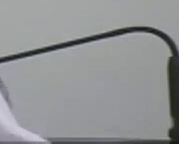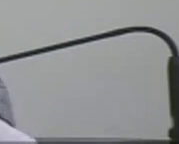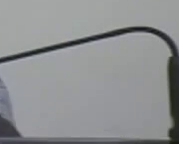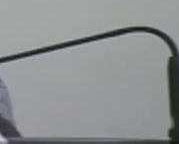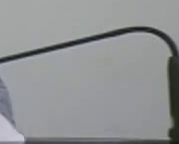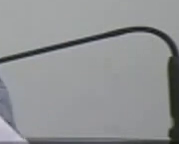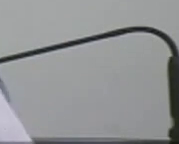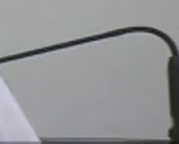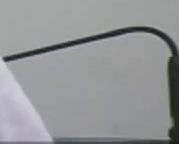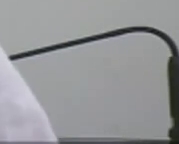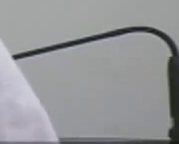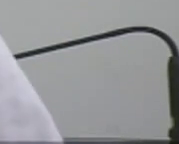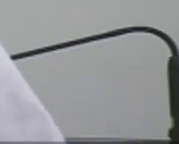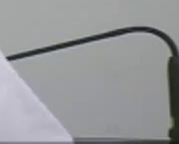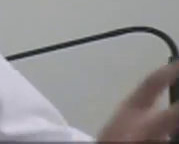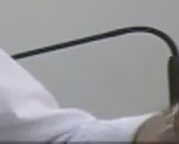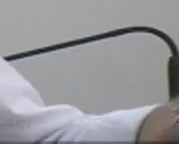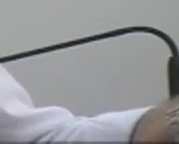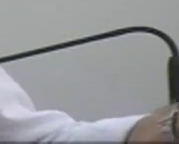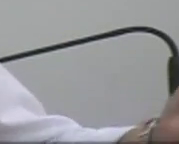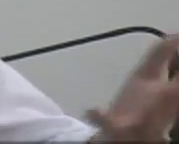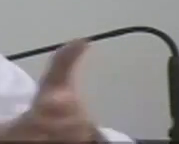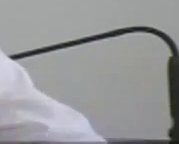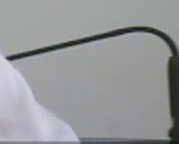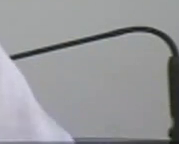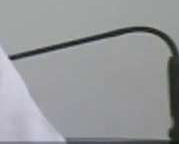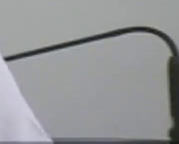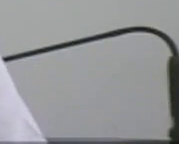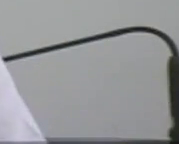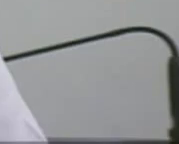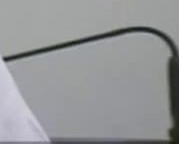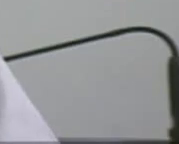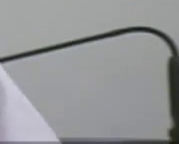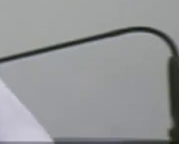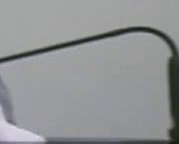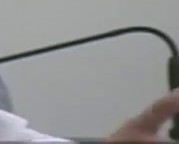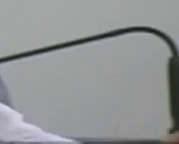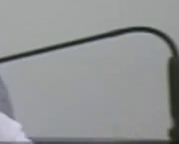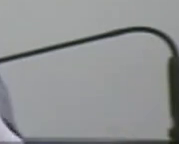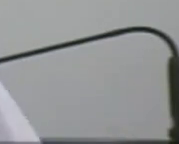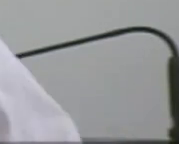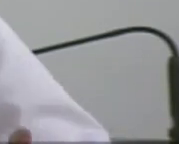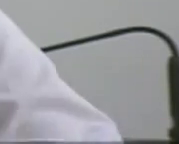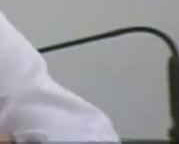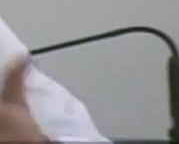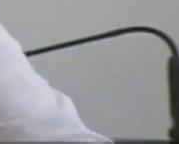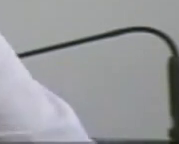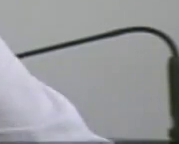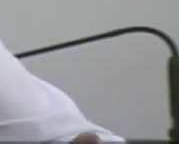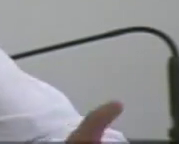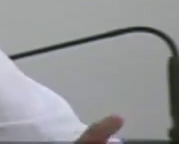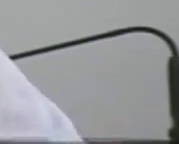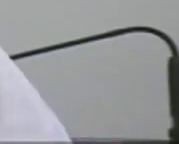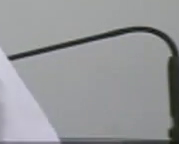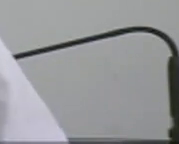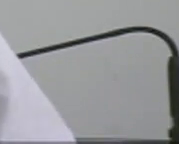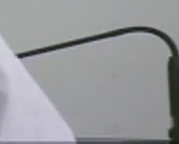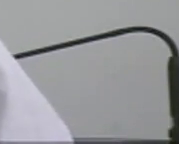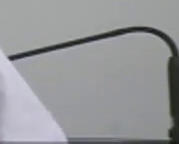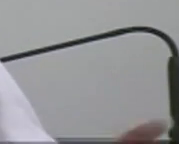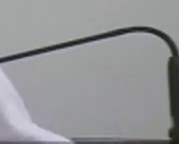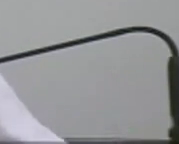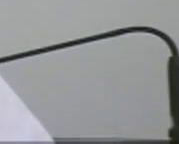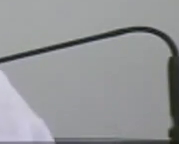especial, o projeto tramita em 3 regimes, e esse é um regime de urgência especial, quer dizer, chega, a gente tem